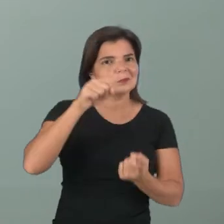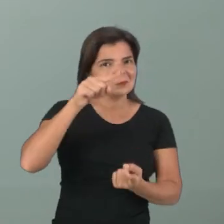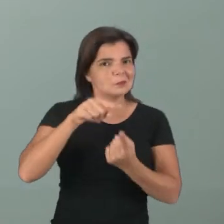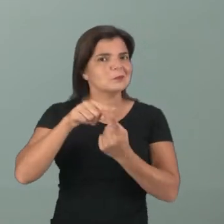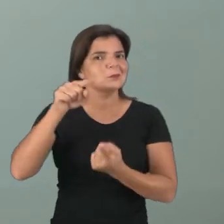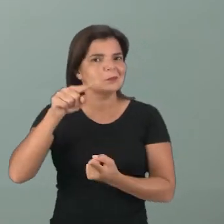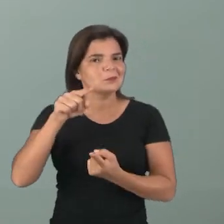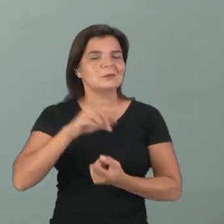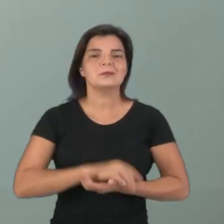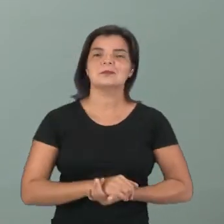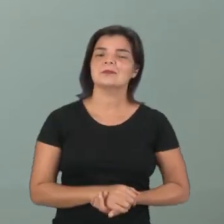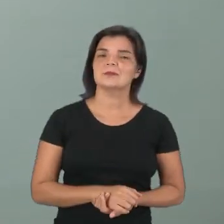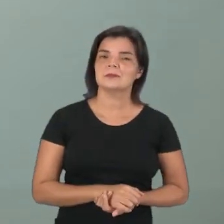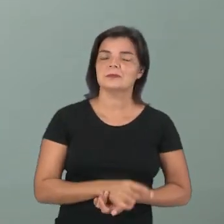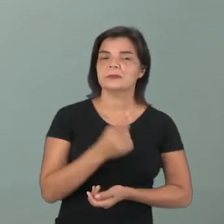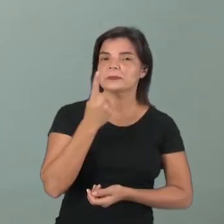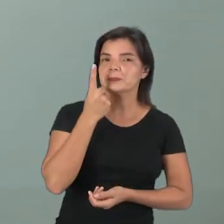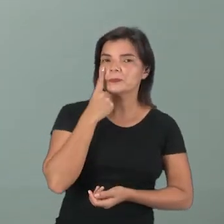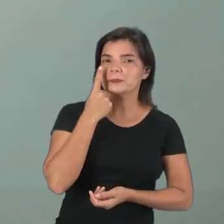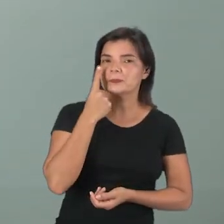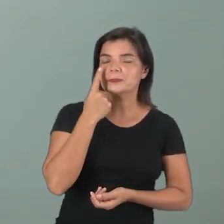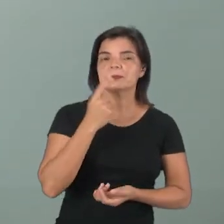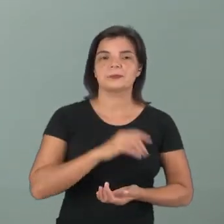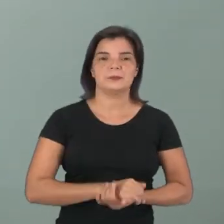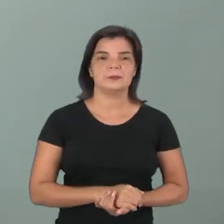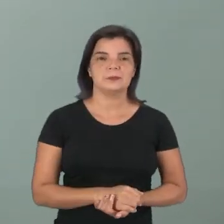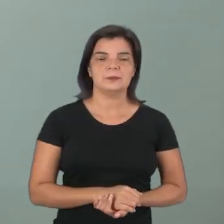tamanho? Vamos observar.